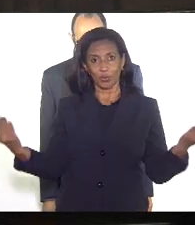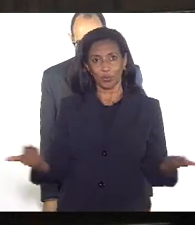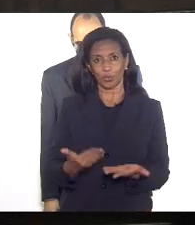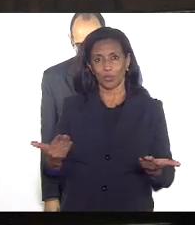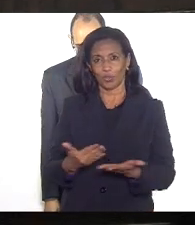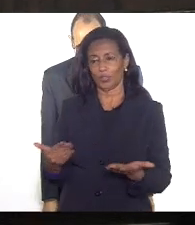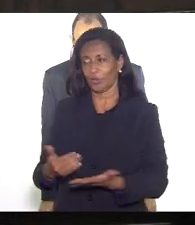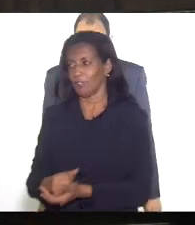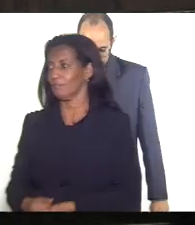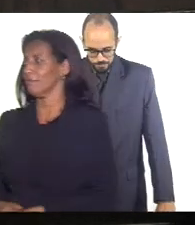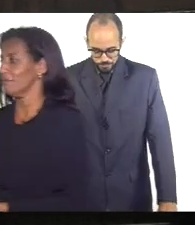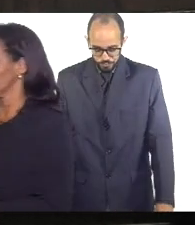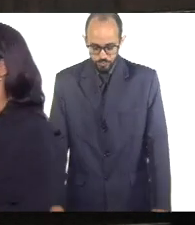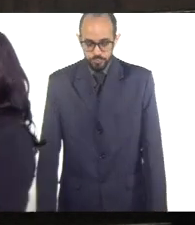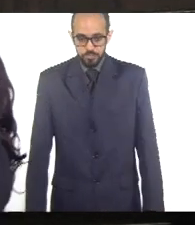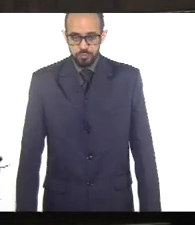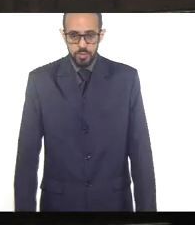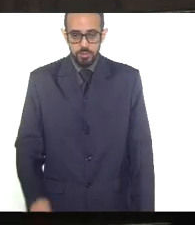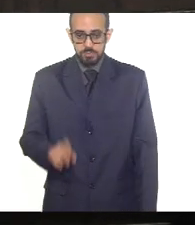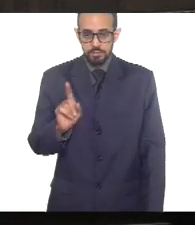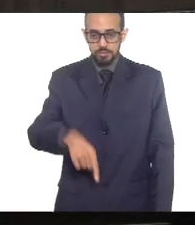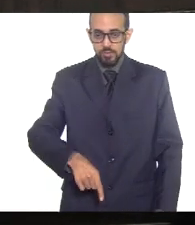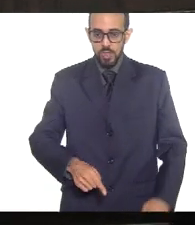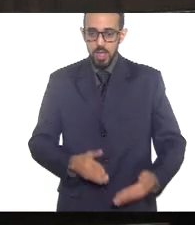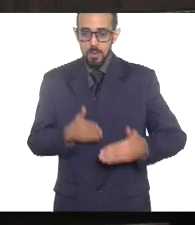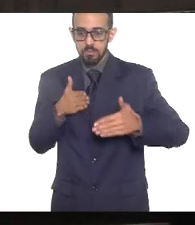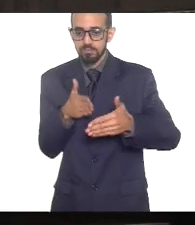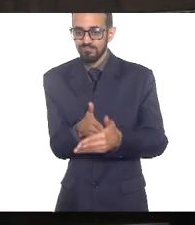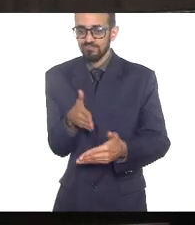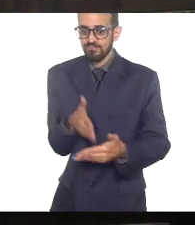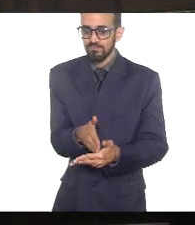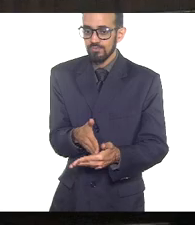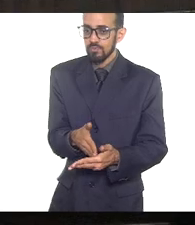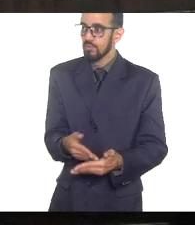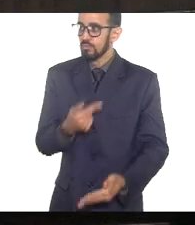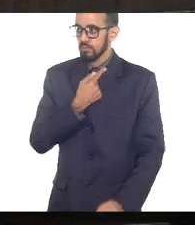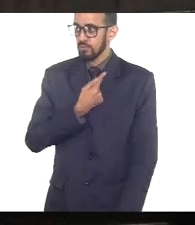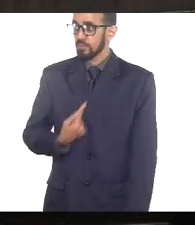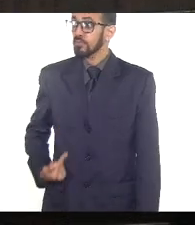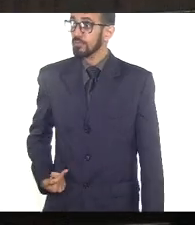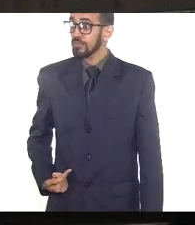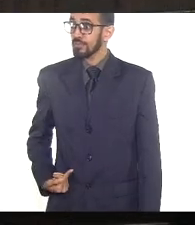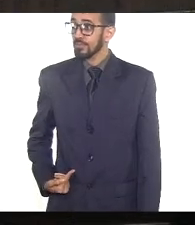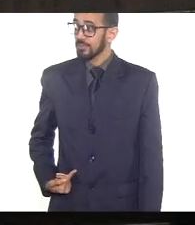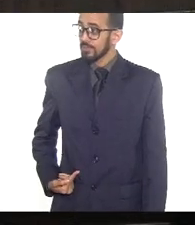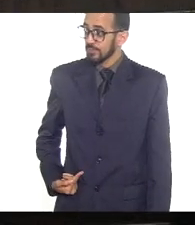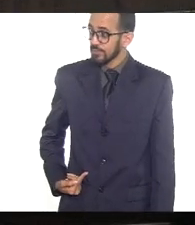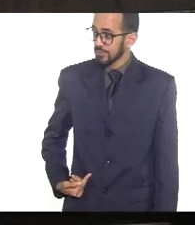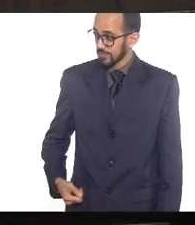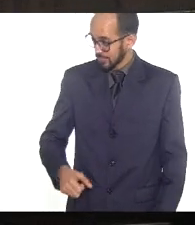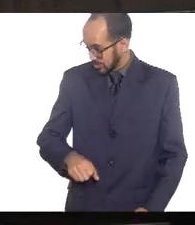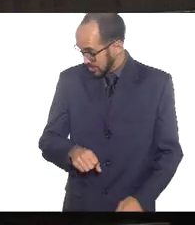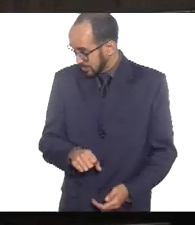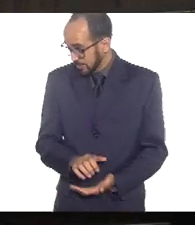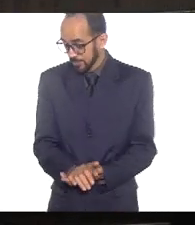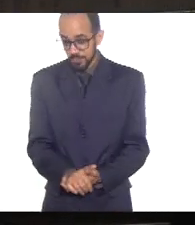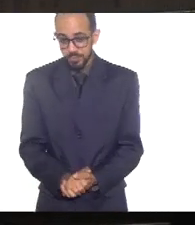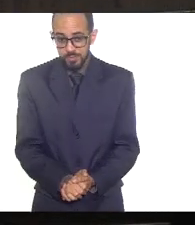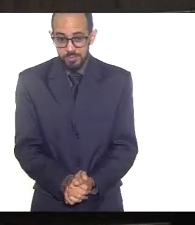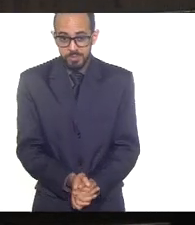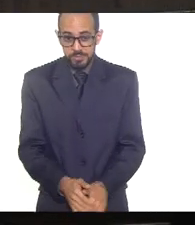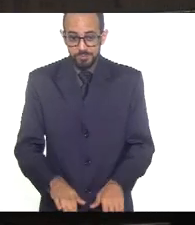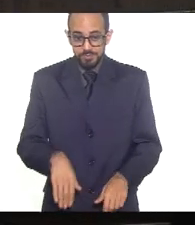hoje significa o infantil para que o governador possa implementar o